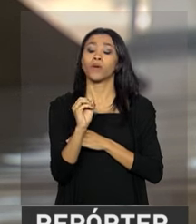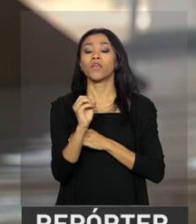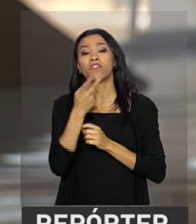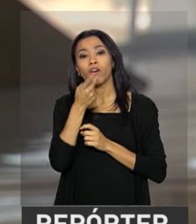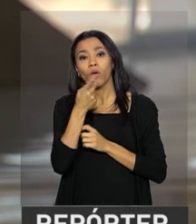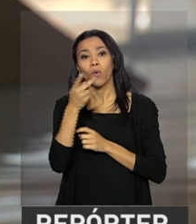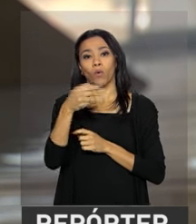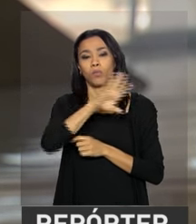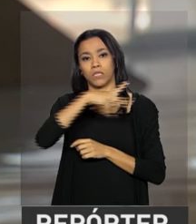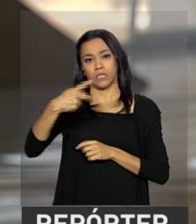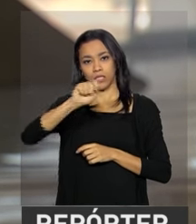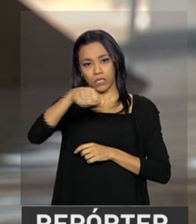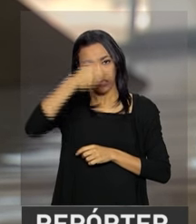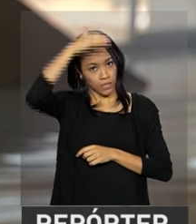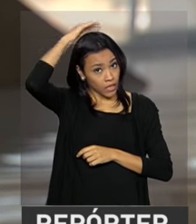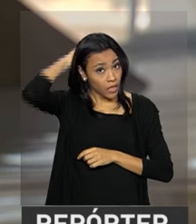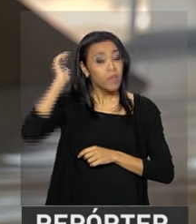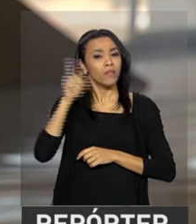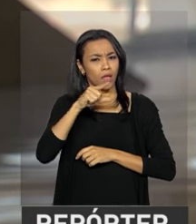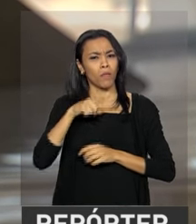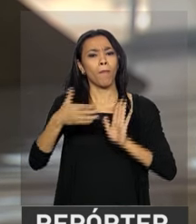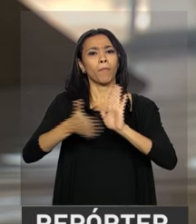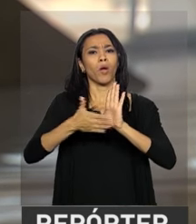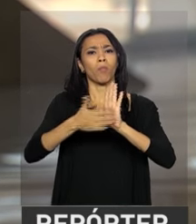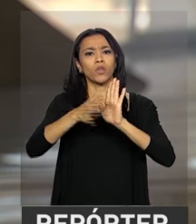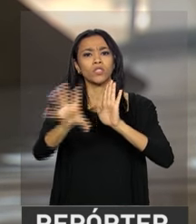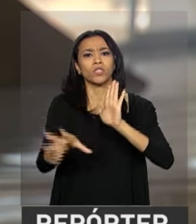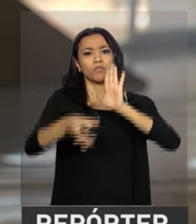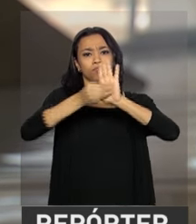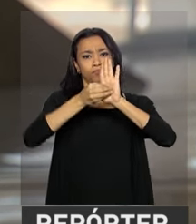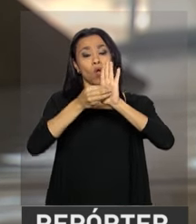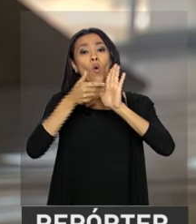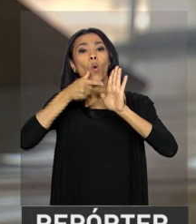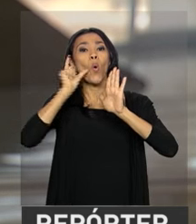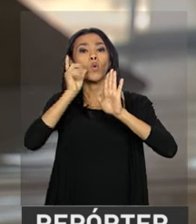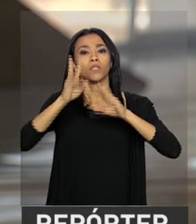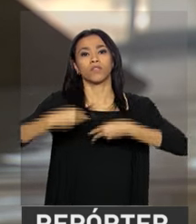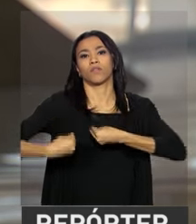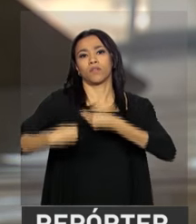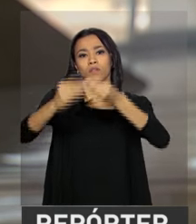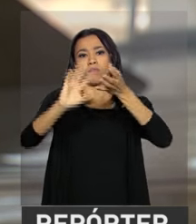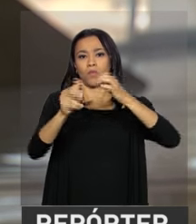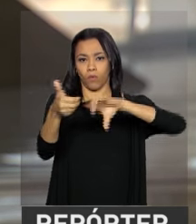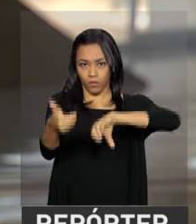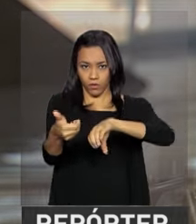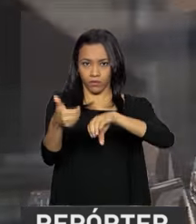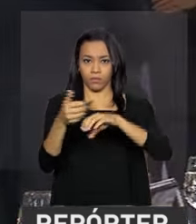referiu está na proposta de emenda à Constituição encaminhada ontem ao Congresso Nacional.